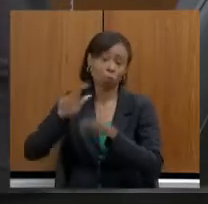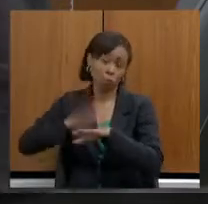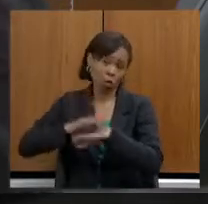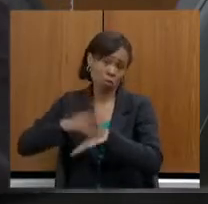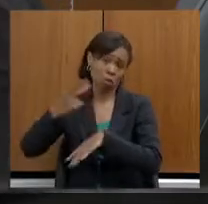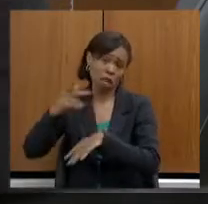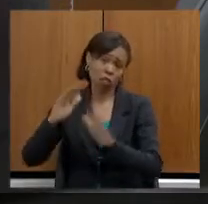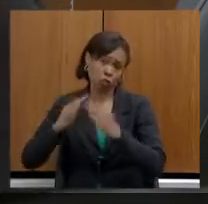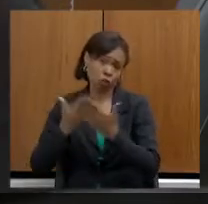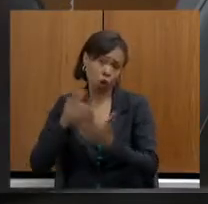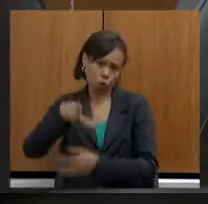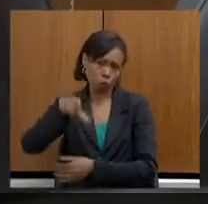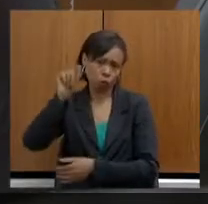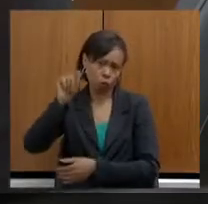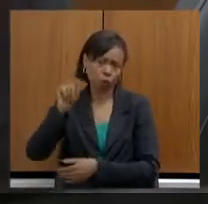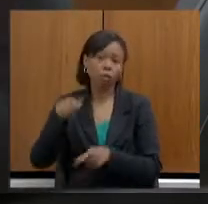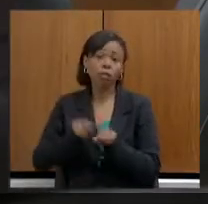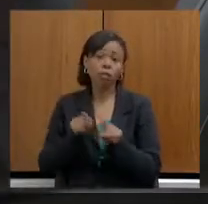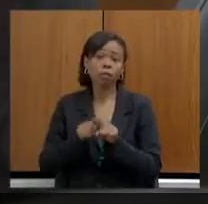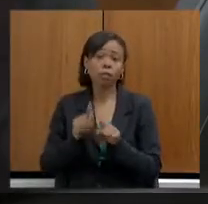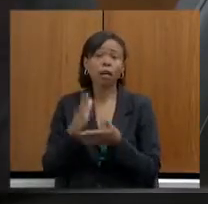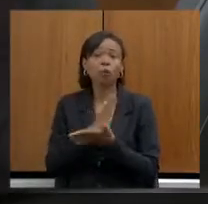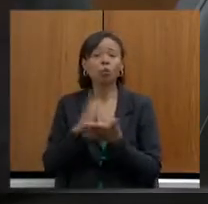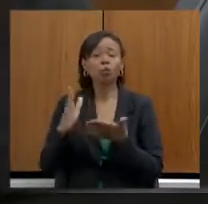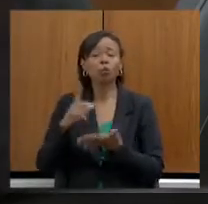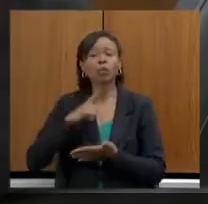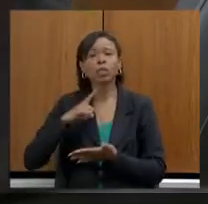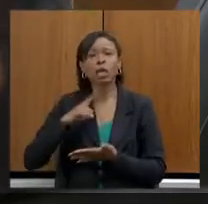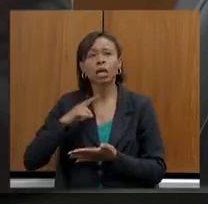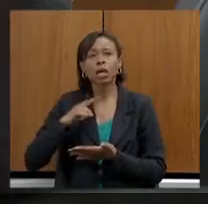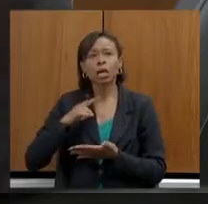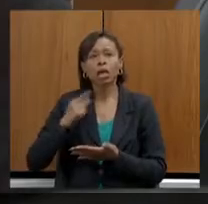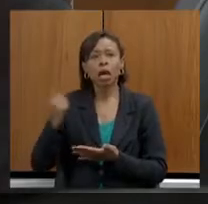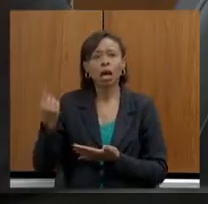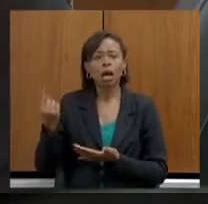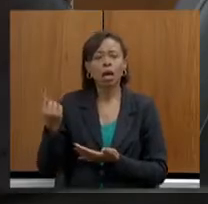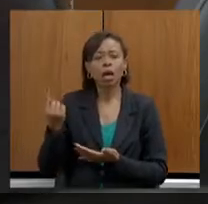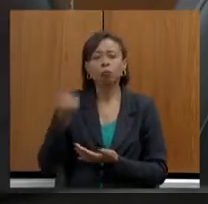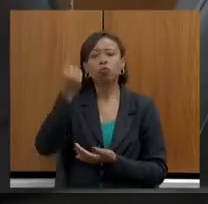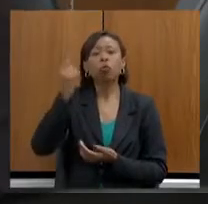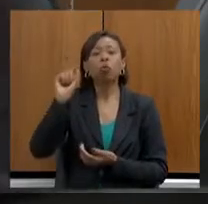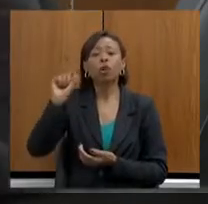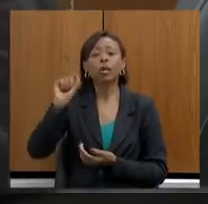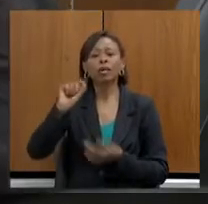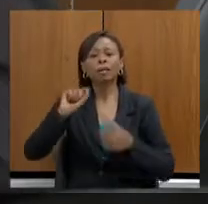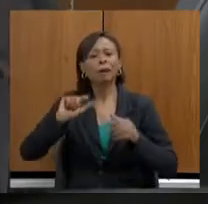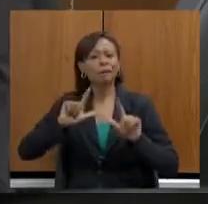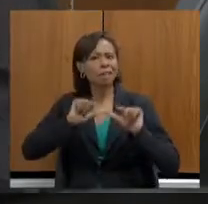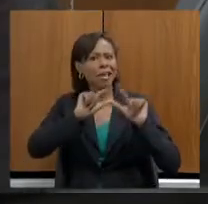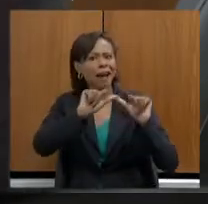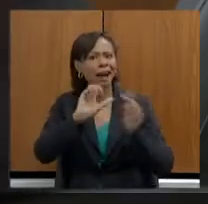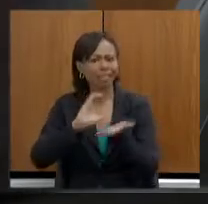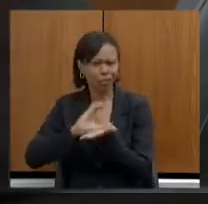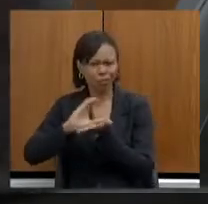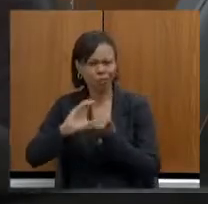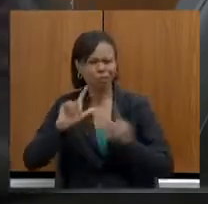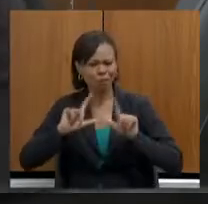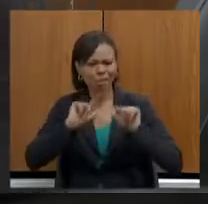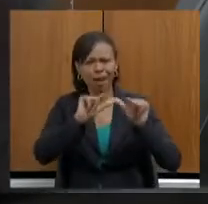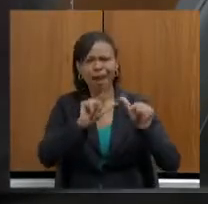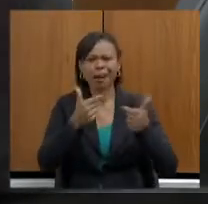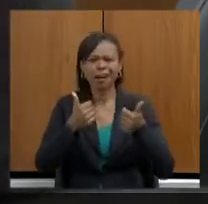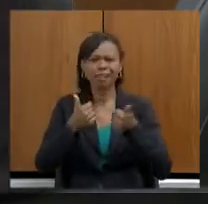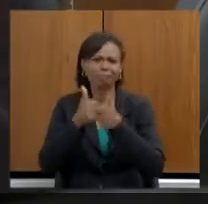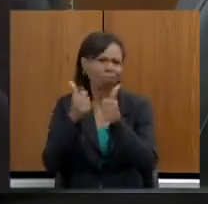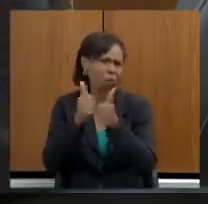entre eles o que vem a gente vem recebendo como grande depressão é utilização de recursos para viagens né transporte